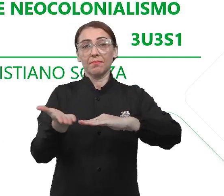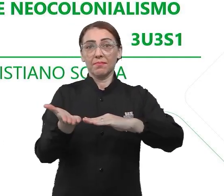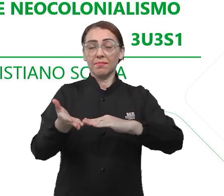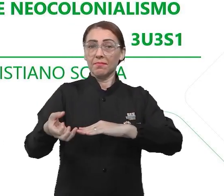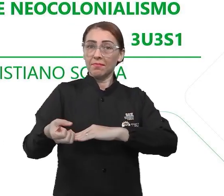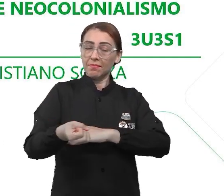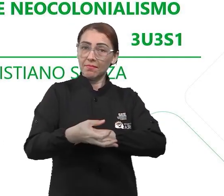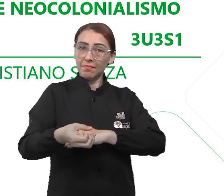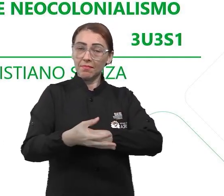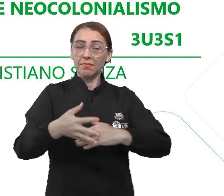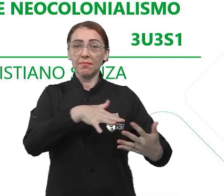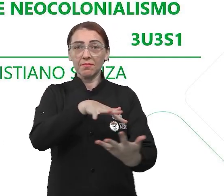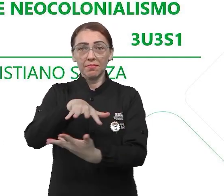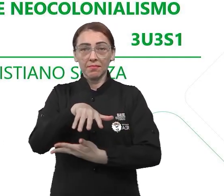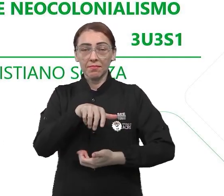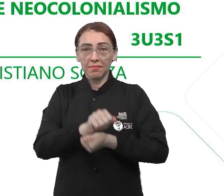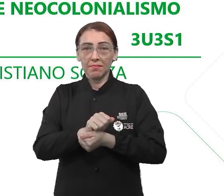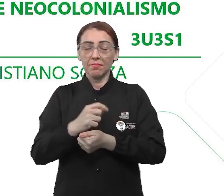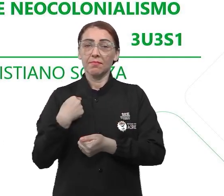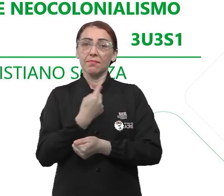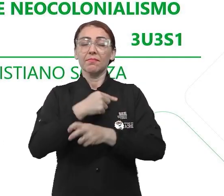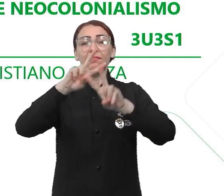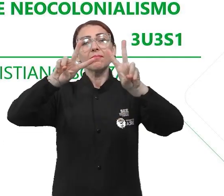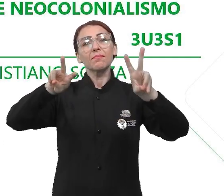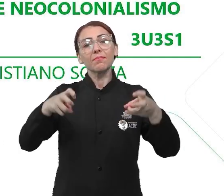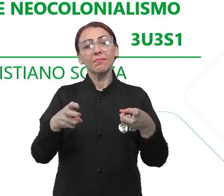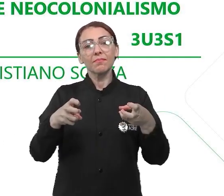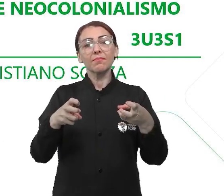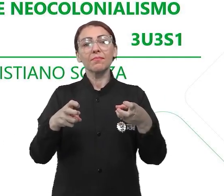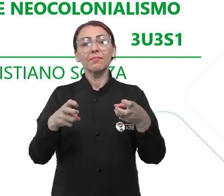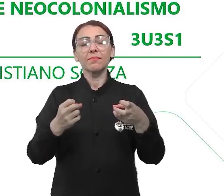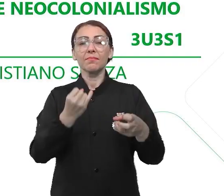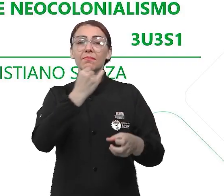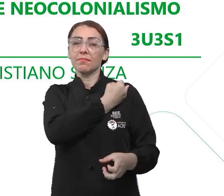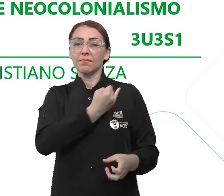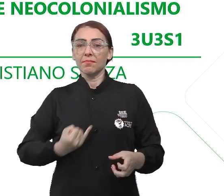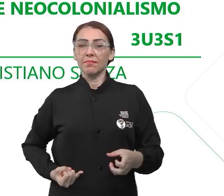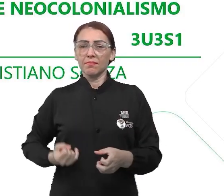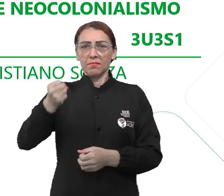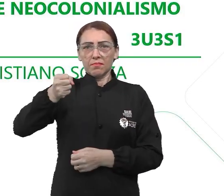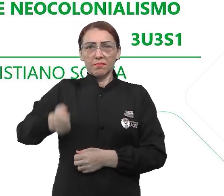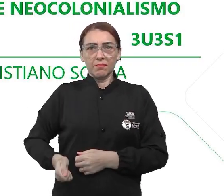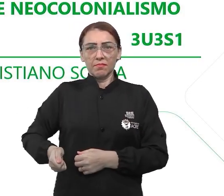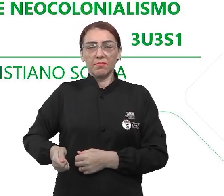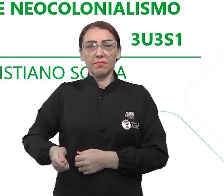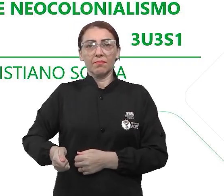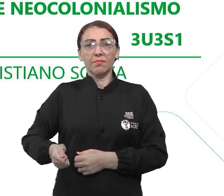nova configuração mundial. O nosso tema é Imperialismo e